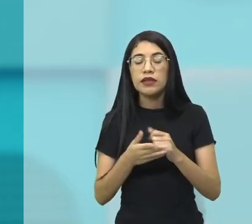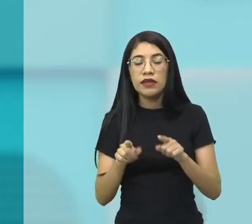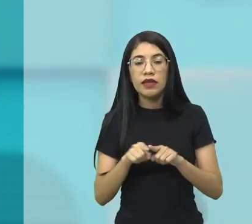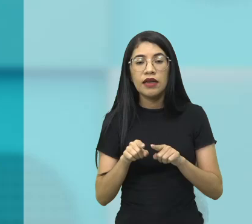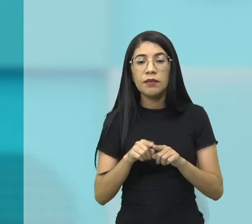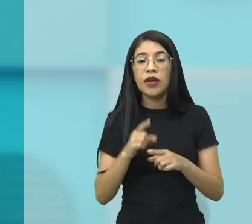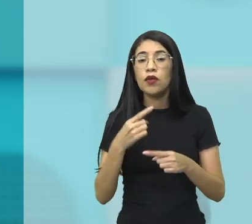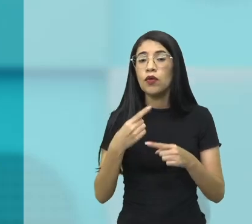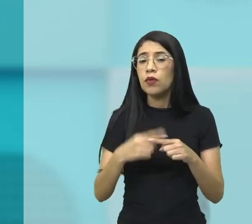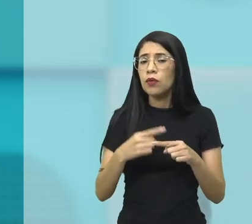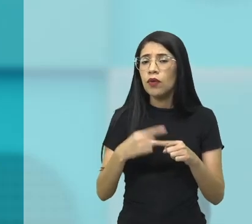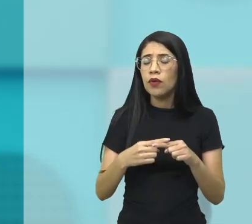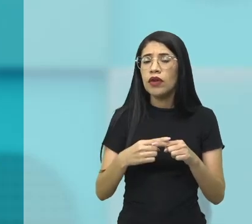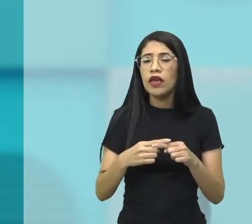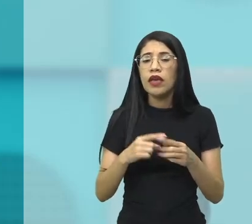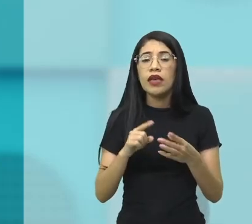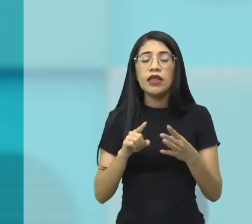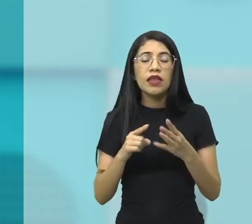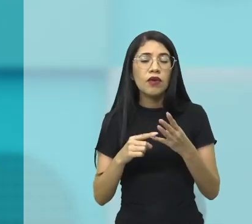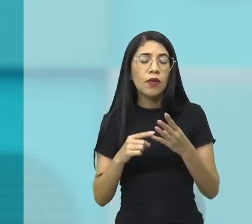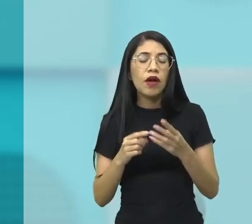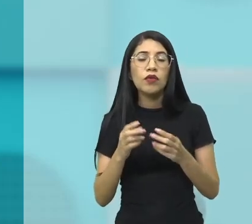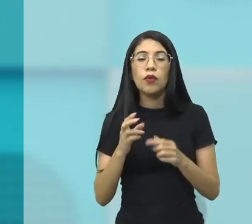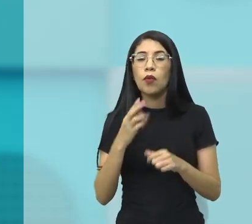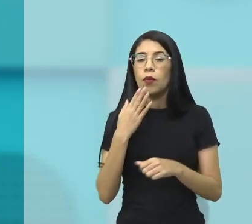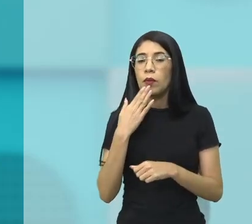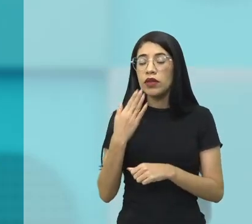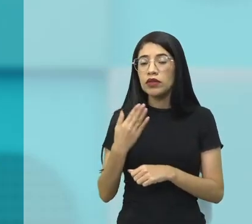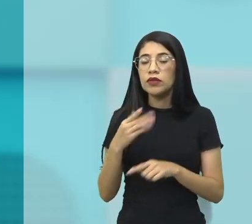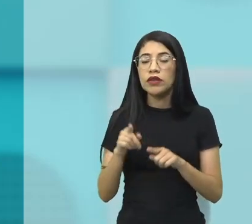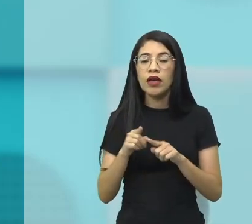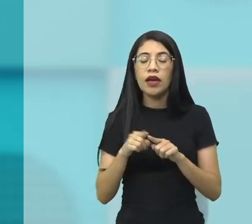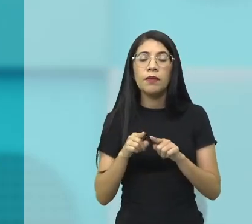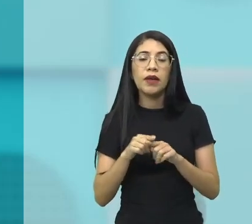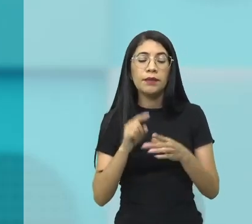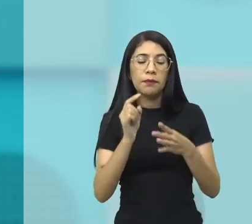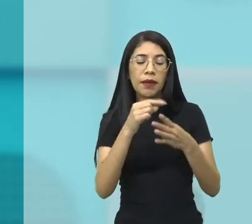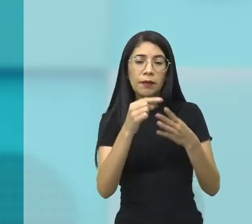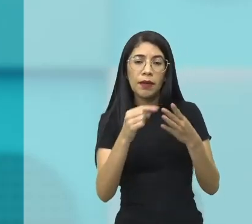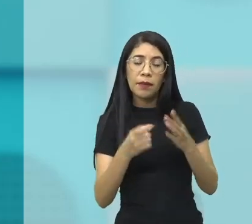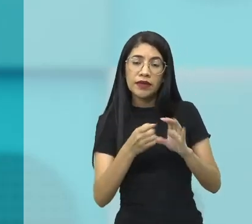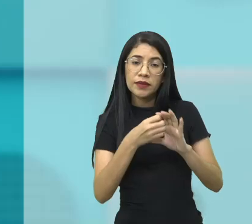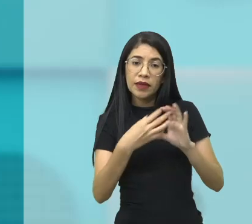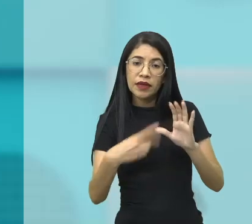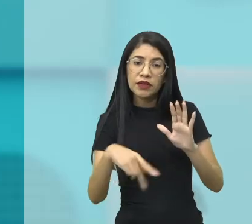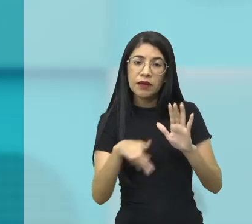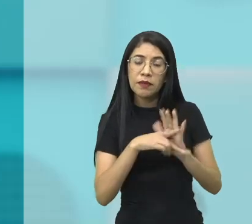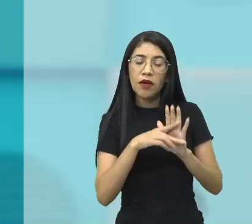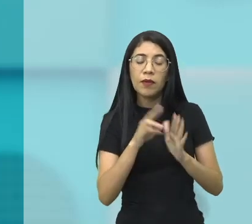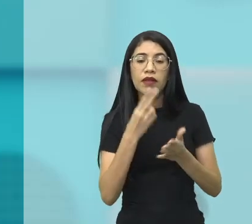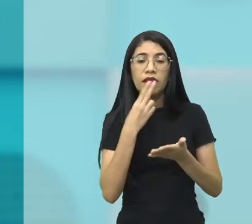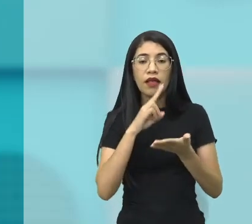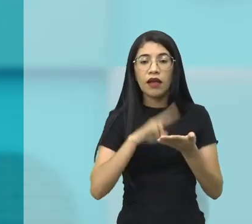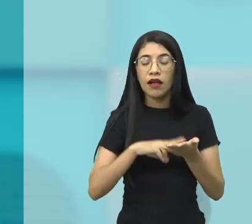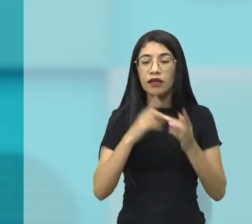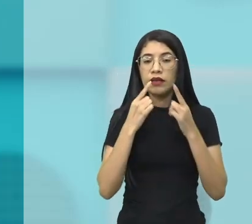As justificativas, a solicitação, que são características de uma carta